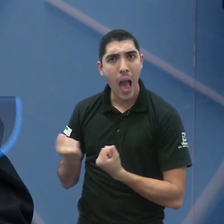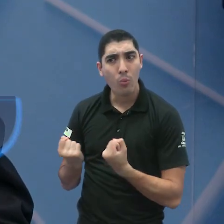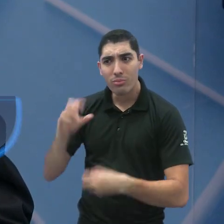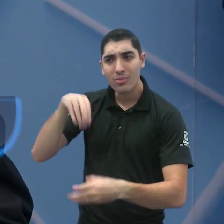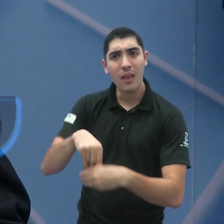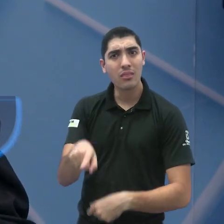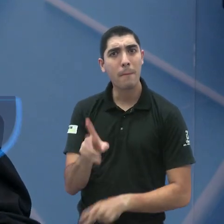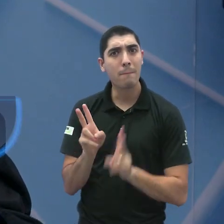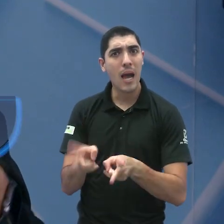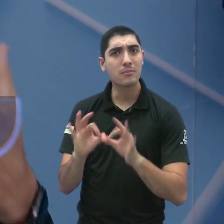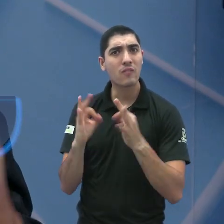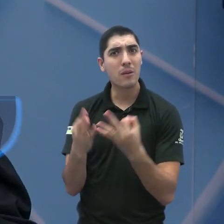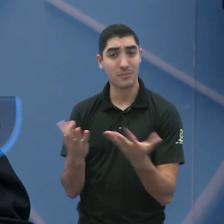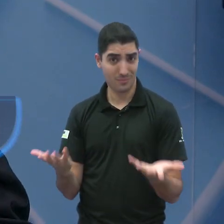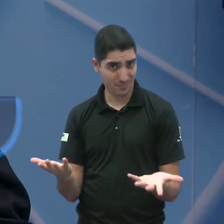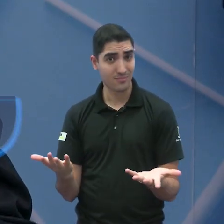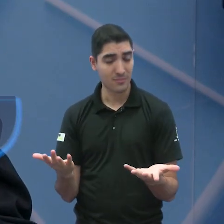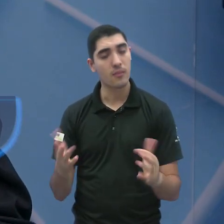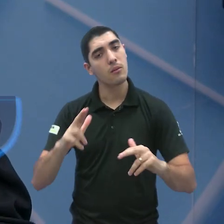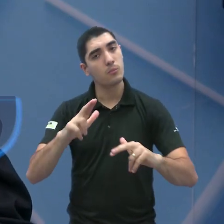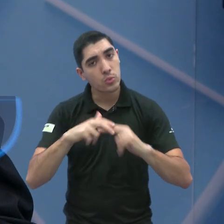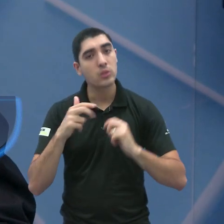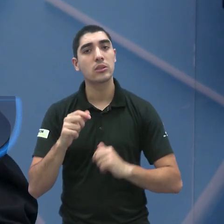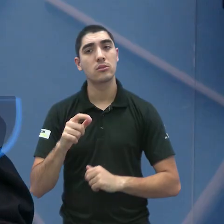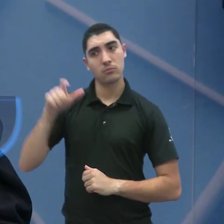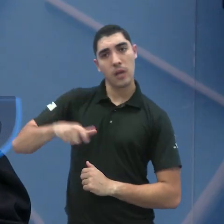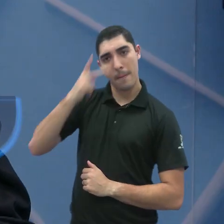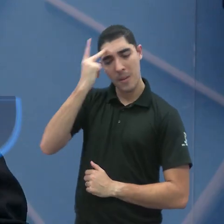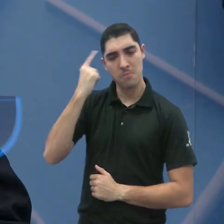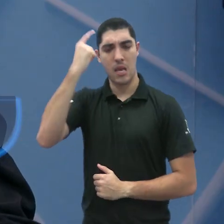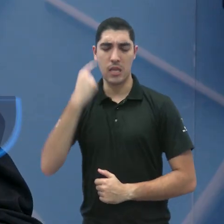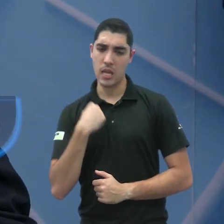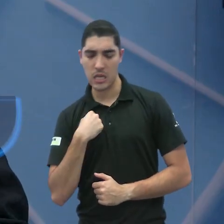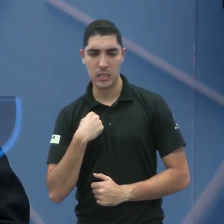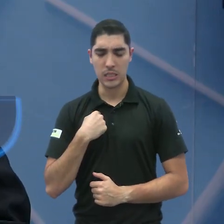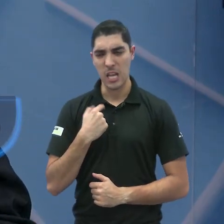também até da questão do próprio cidadão, né, optar por